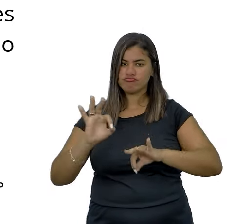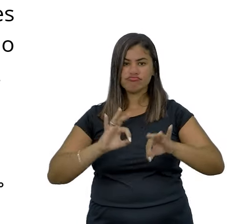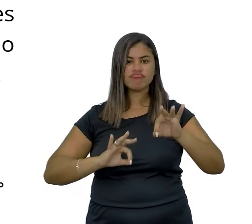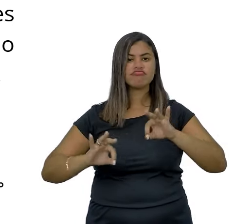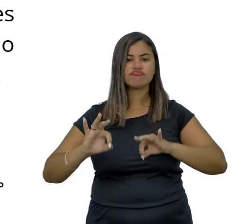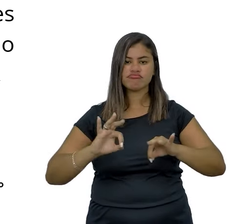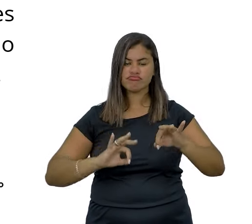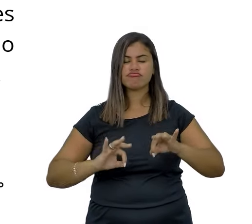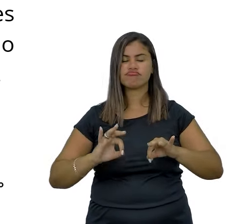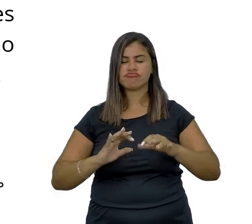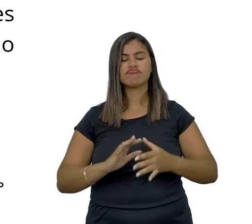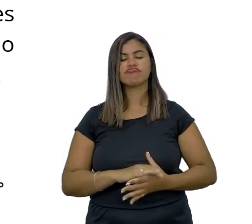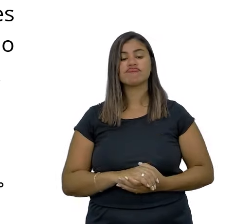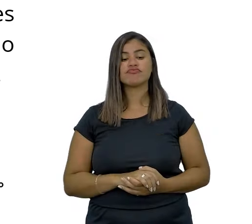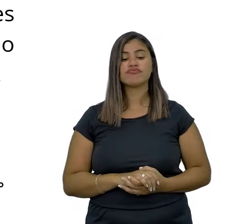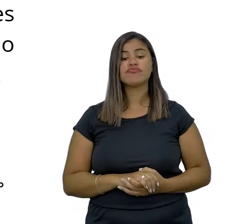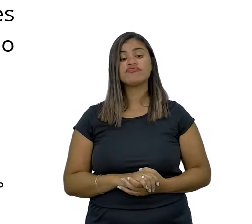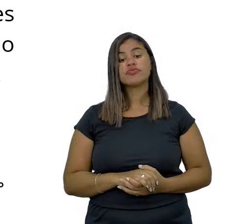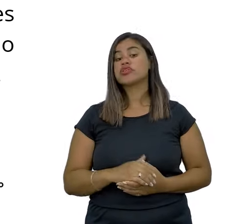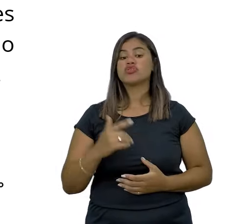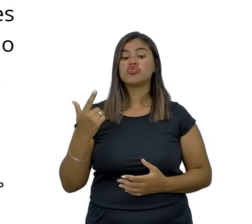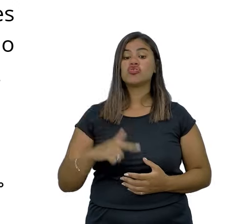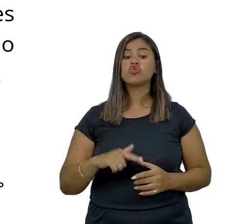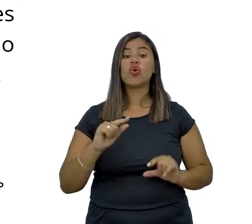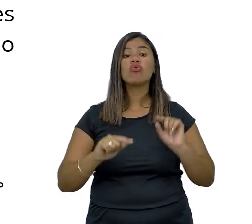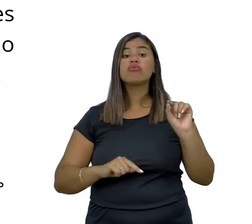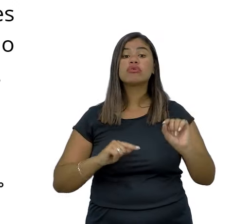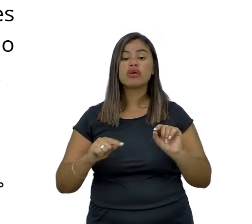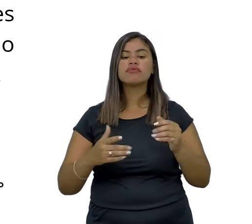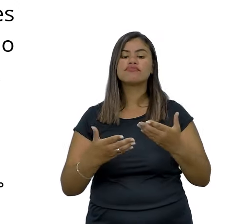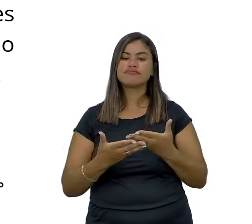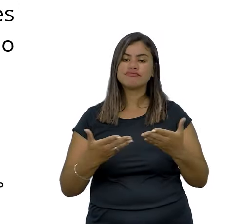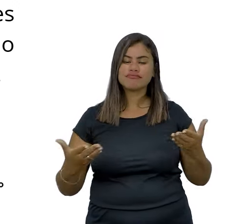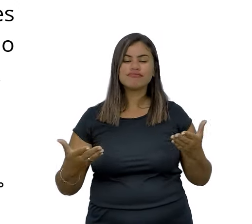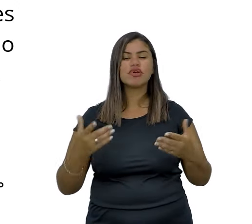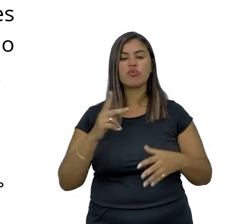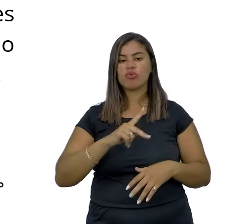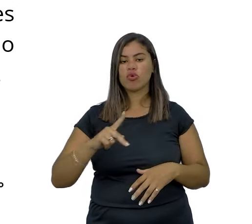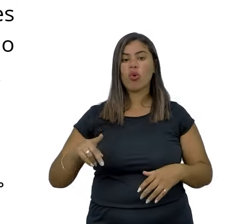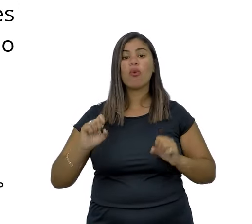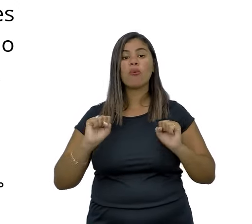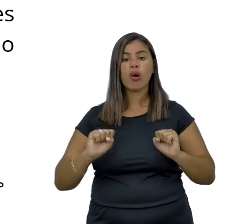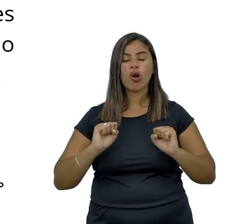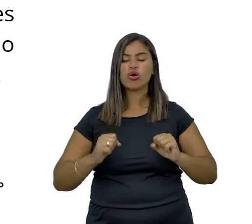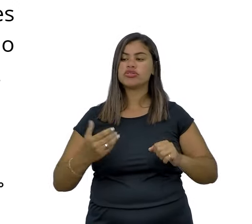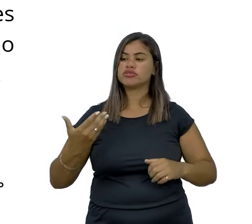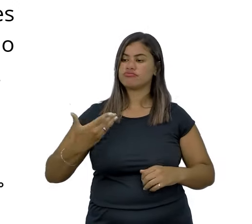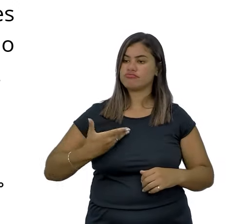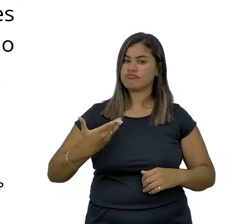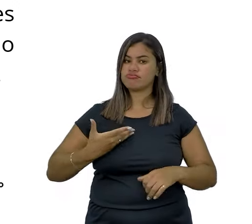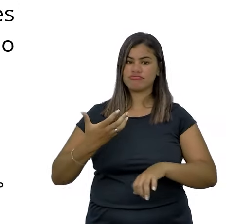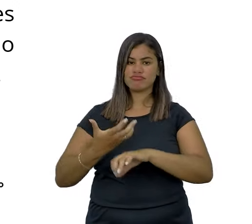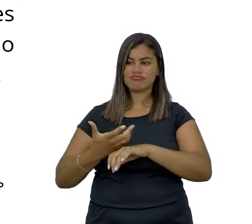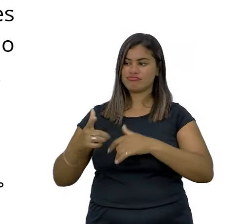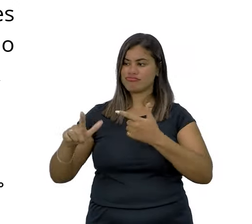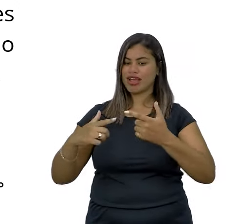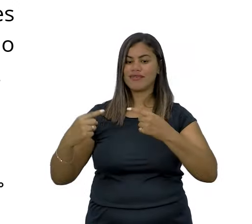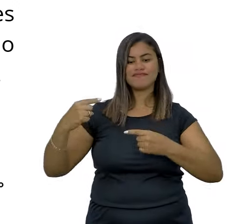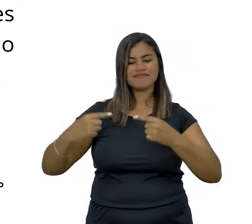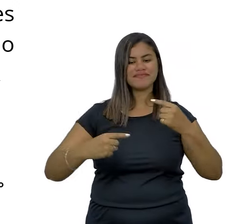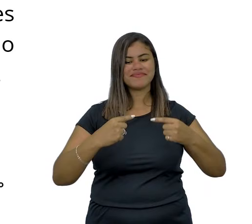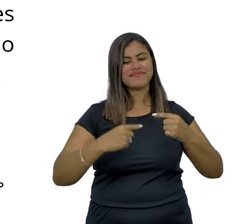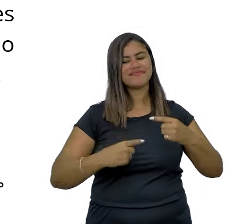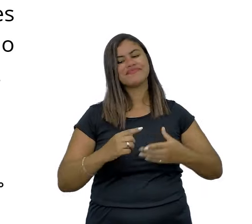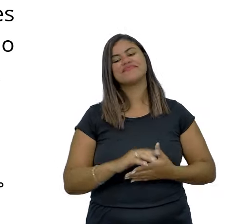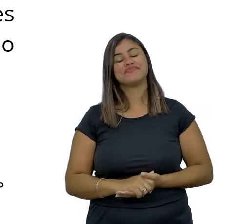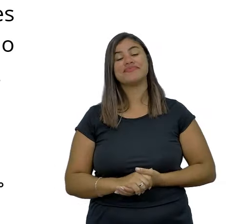para vocês planejarem. E outra é que vocês podem aí discutir com os colegas de vocês. Eu sei que o tempo de